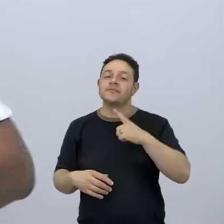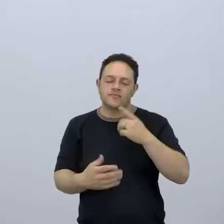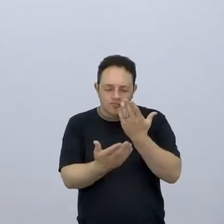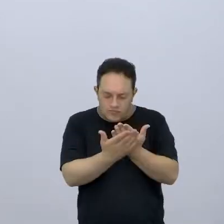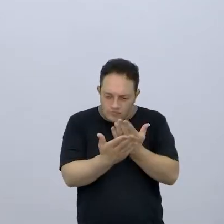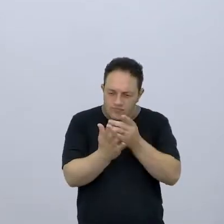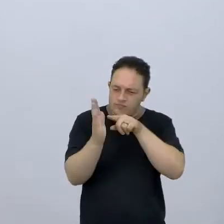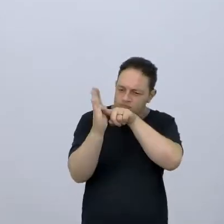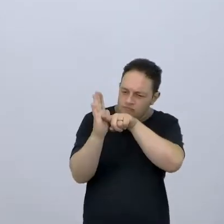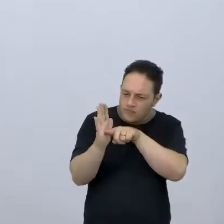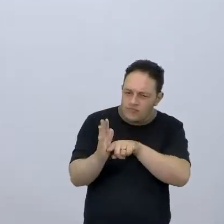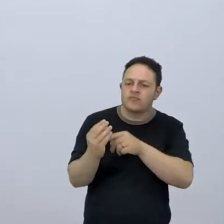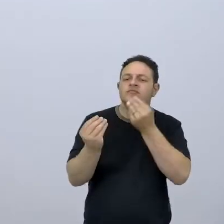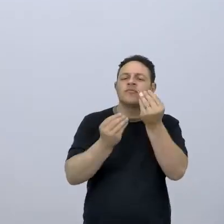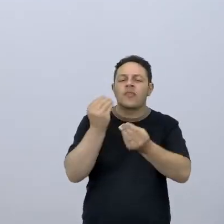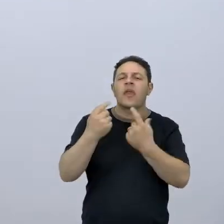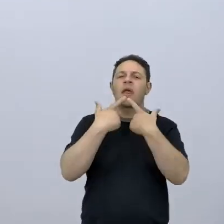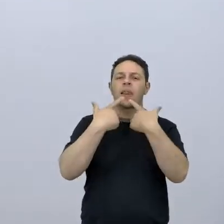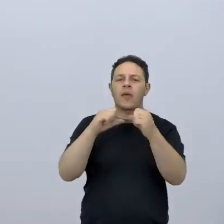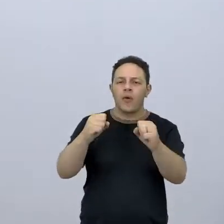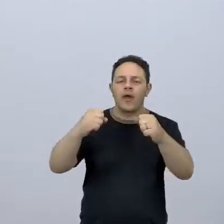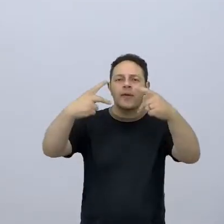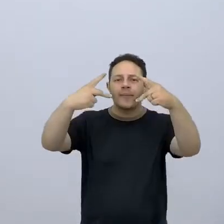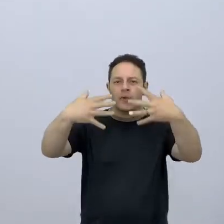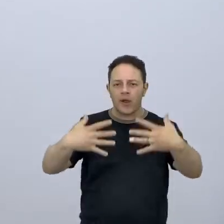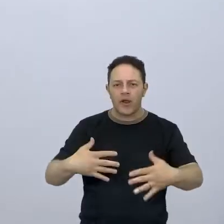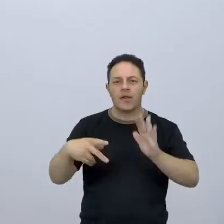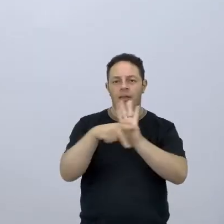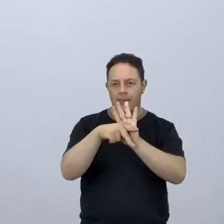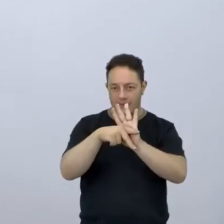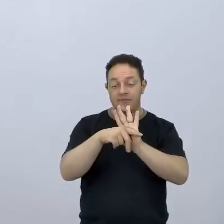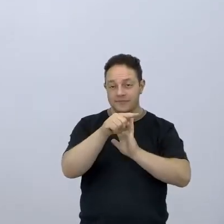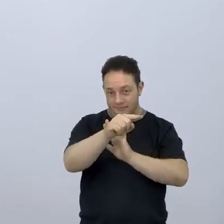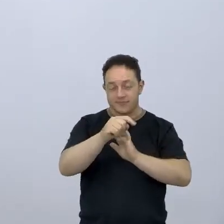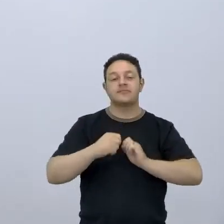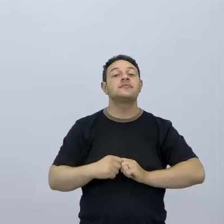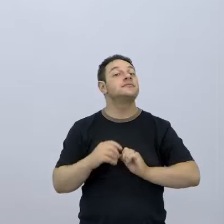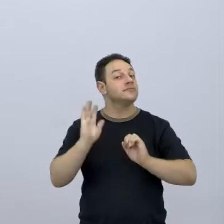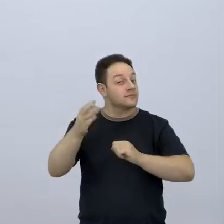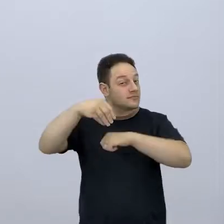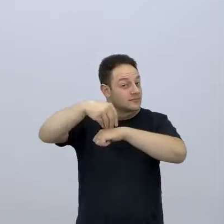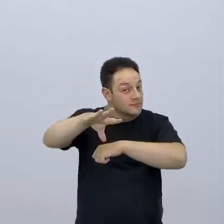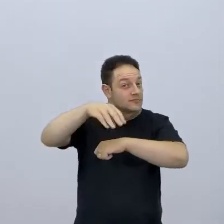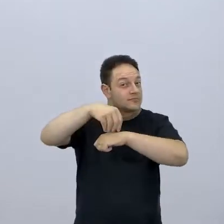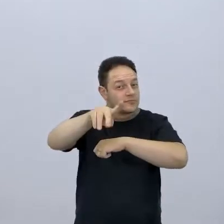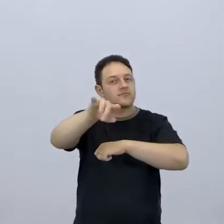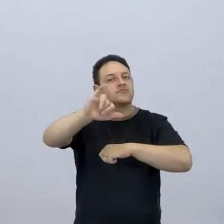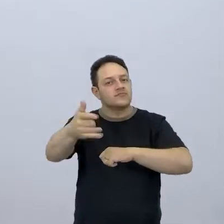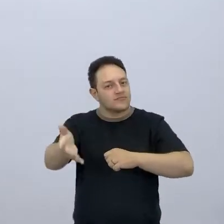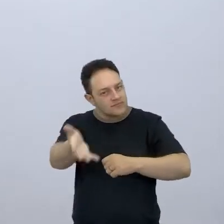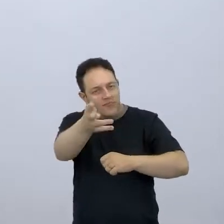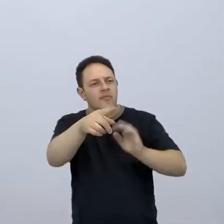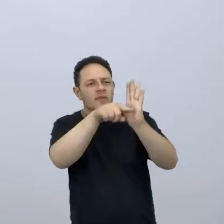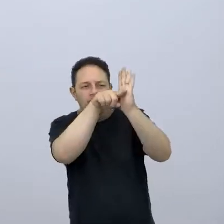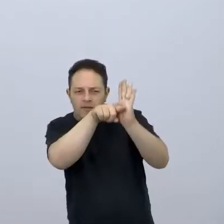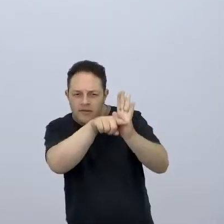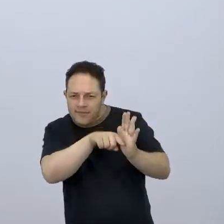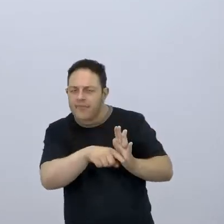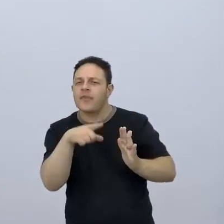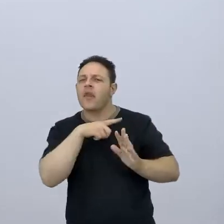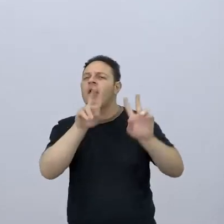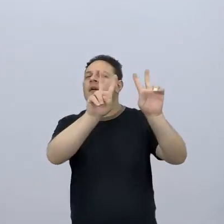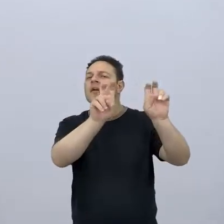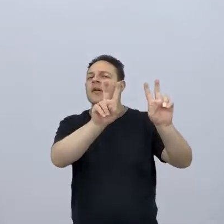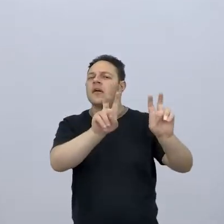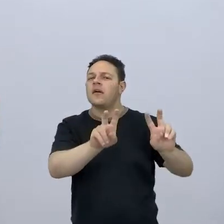estudo a respeito de linguagens de programação. Inclusive foi dado para vocês algumas dicas de pesquisa, algumas dicas de